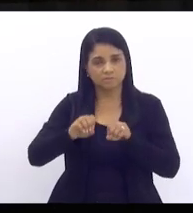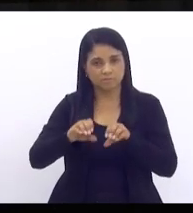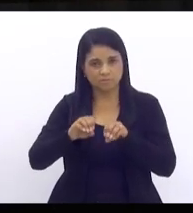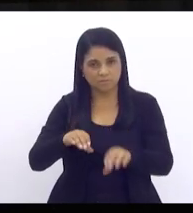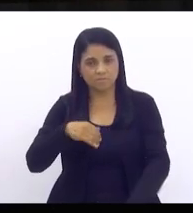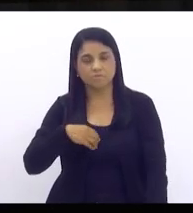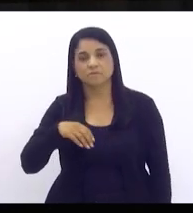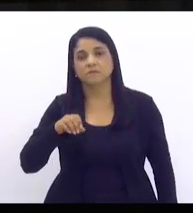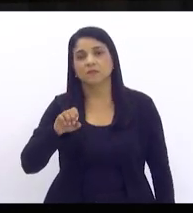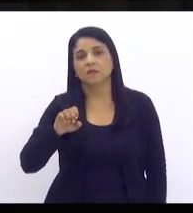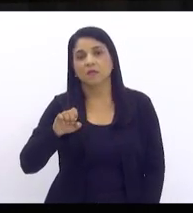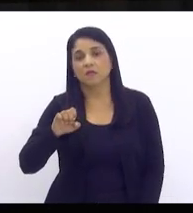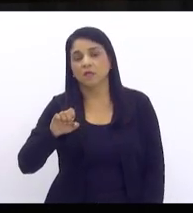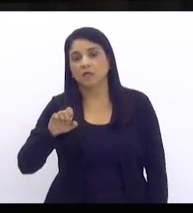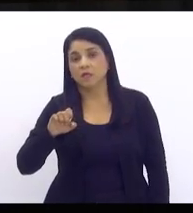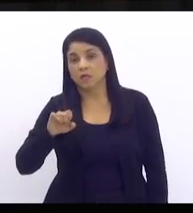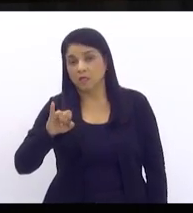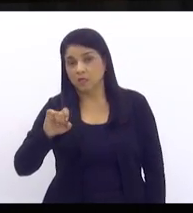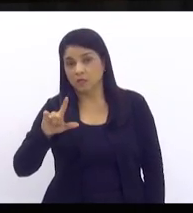do decreto número